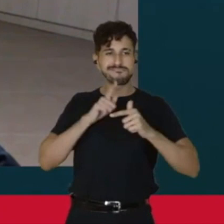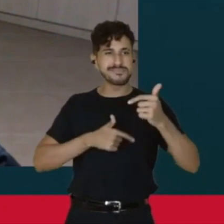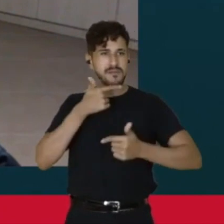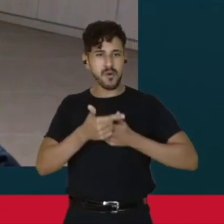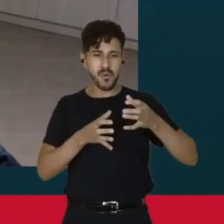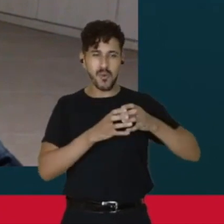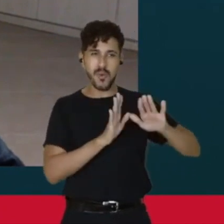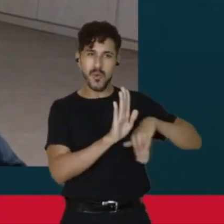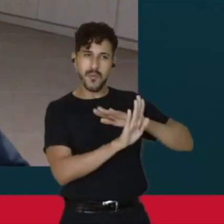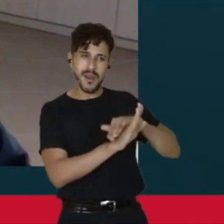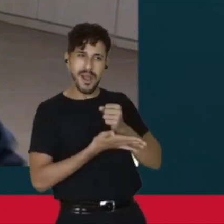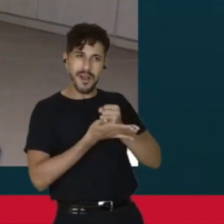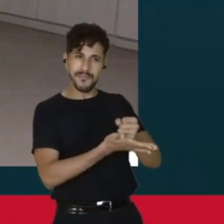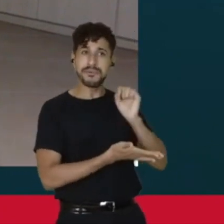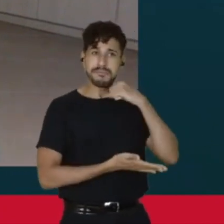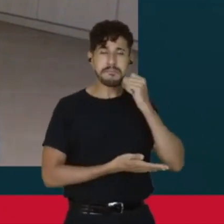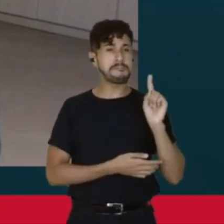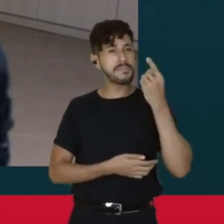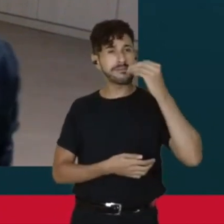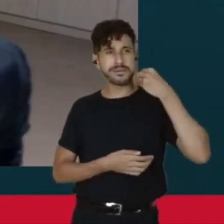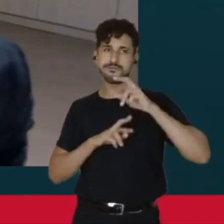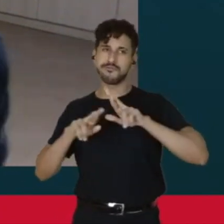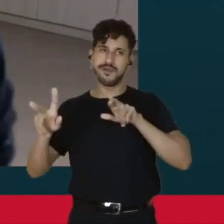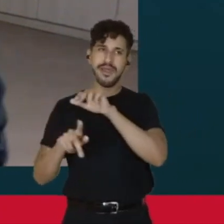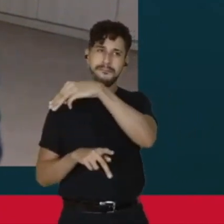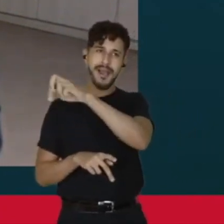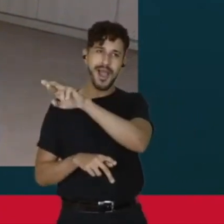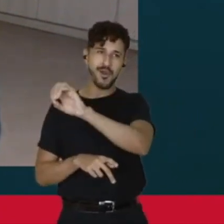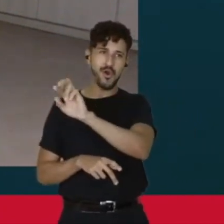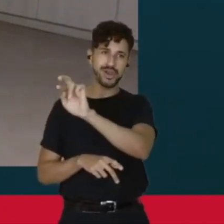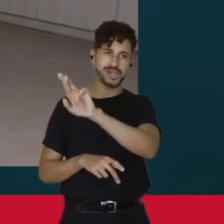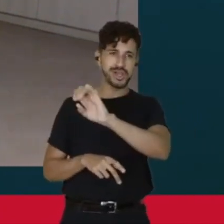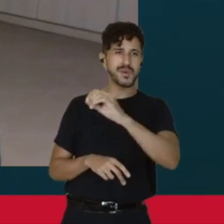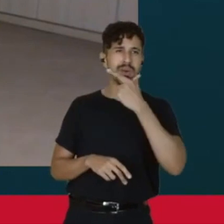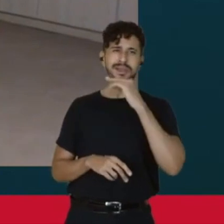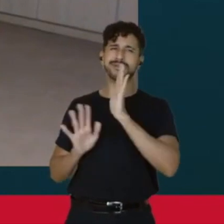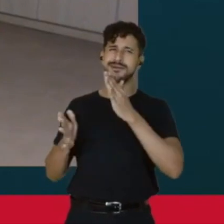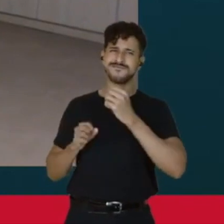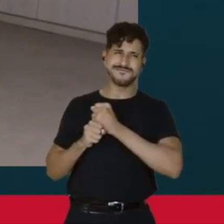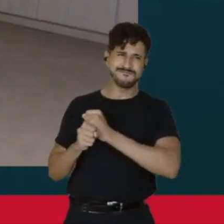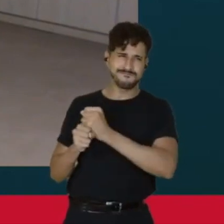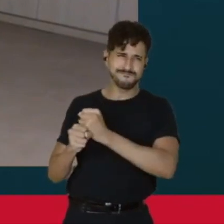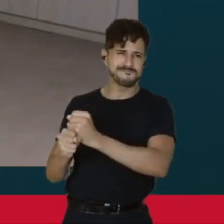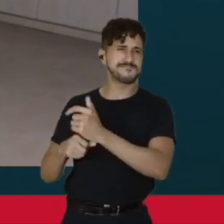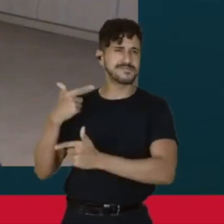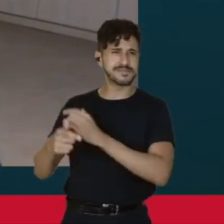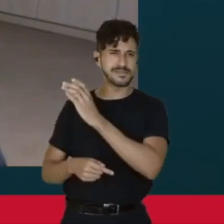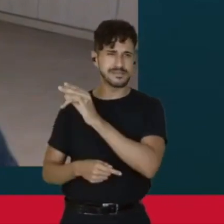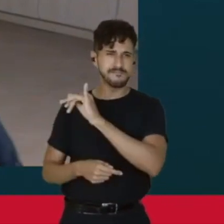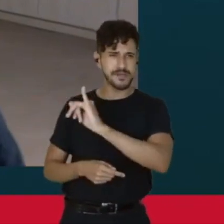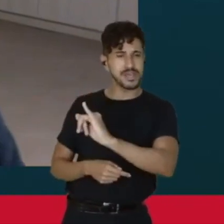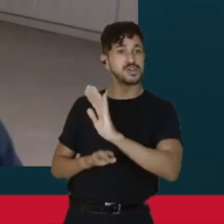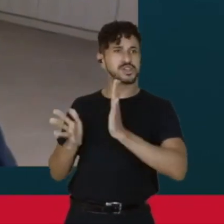do Senado. Foi a minha primeira experiência, diferente do Marcos Rogério, né, que é um veterano de CPIs, né? Eu já tinha